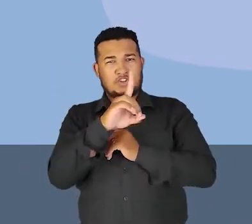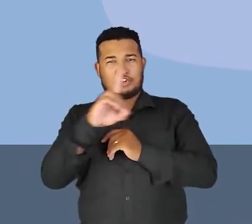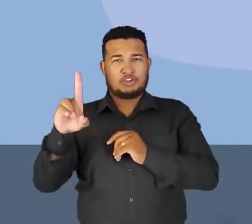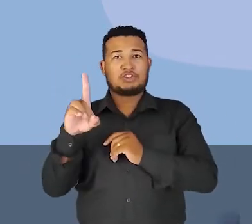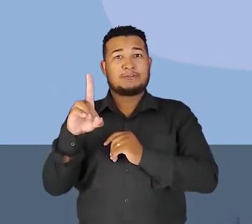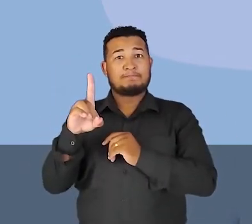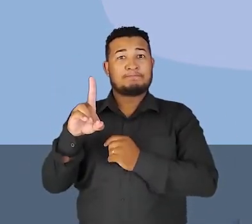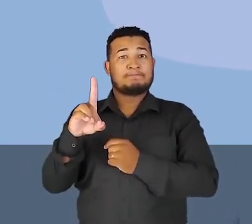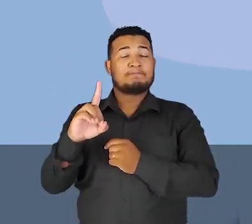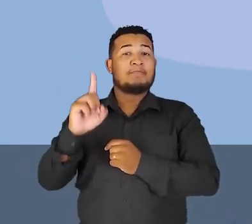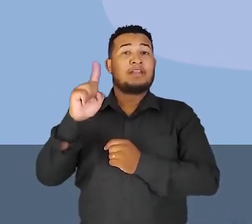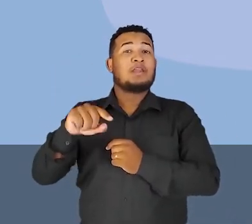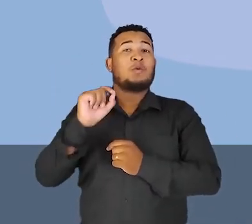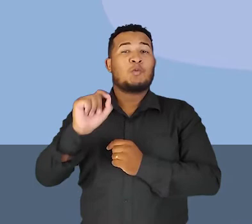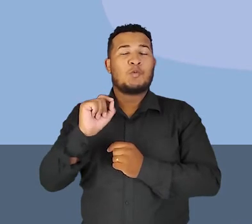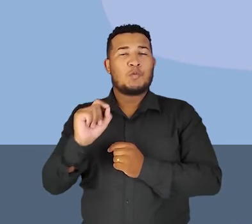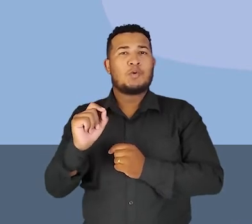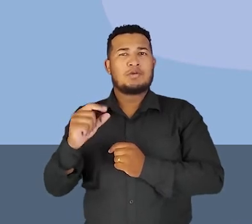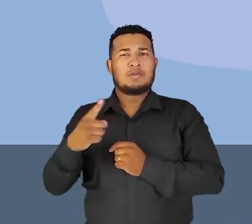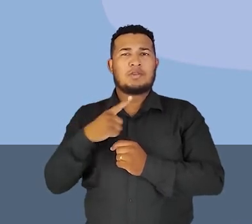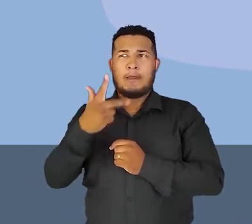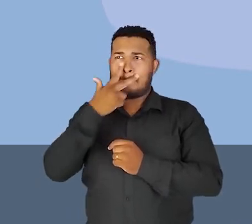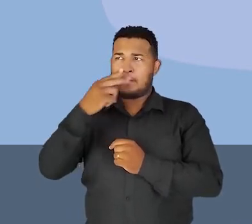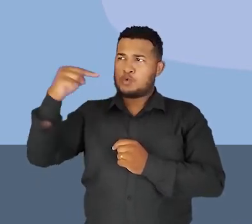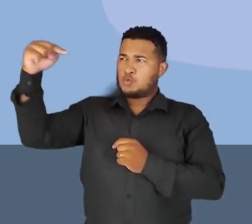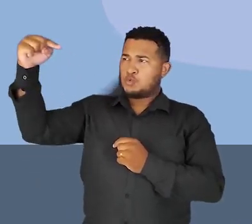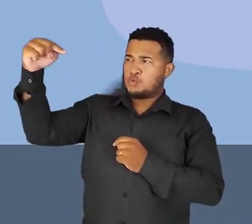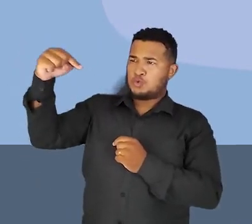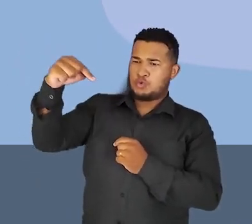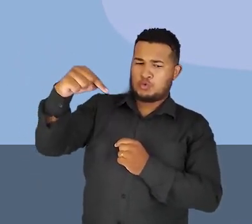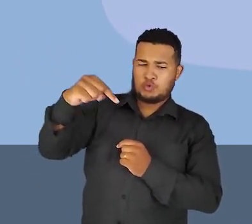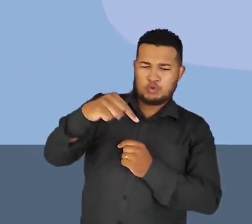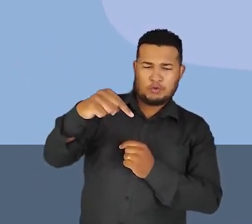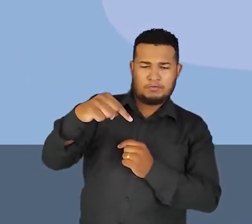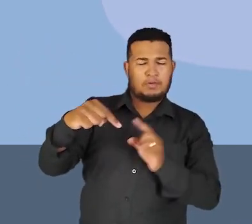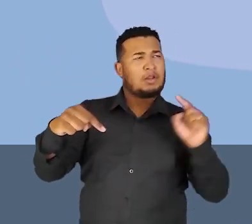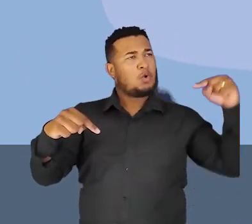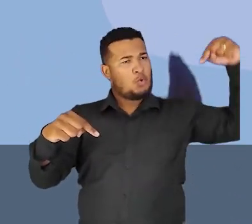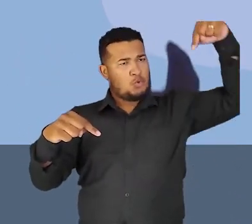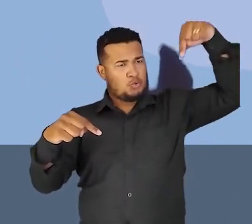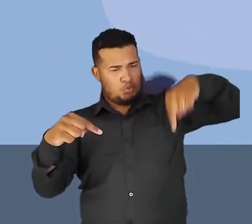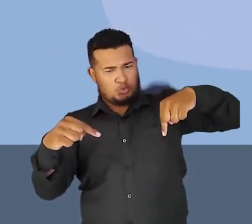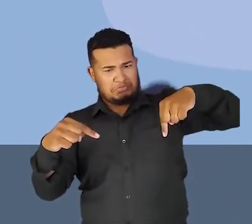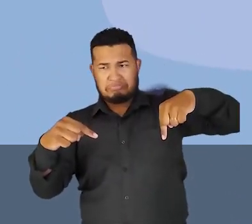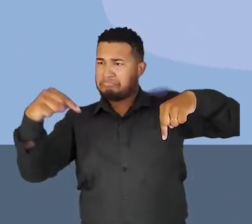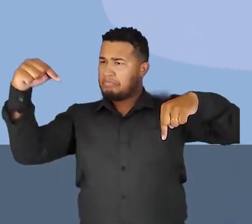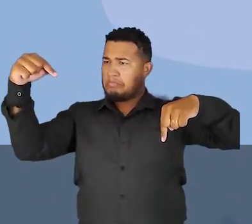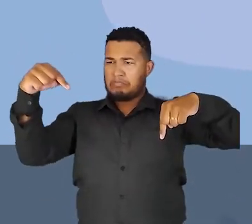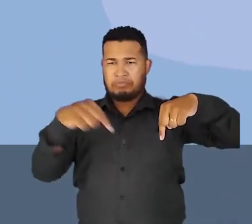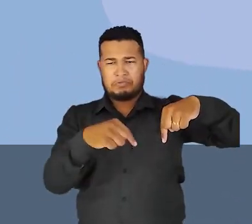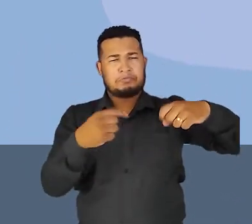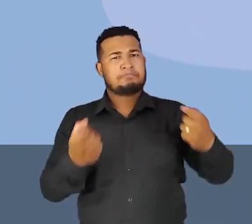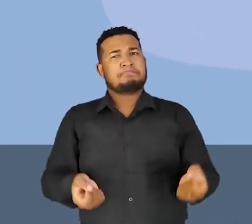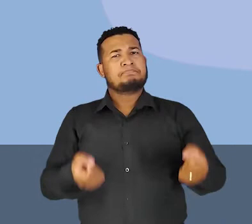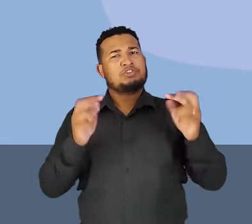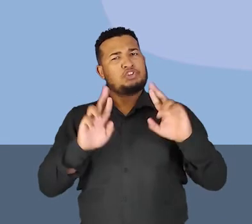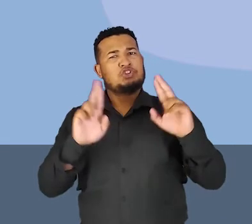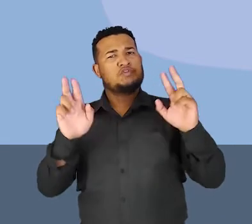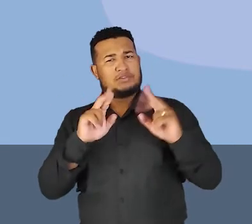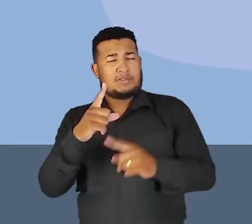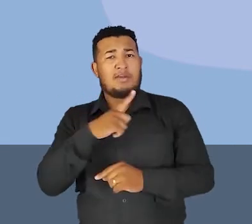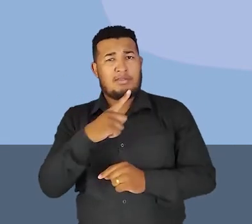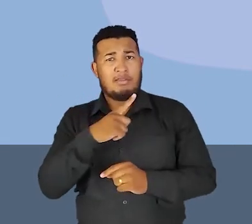direita, ele encontra-se com uma inclinação diferente do que o plano inclinado do nosso primeiro exemplo